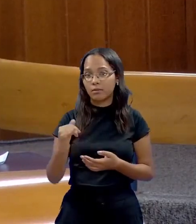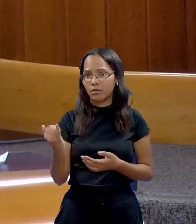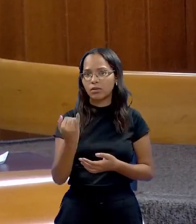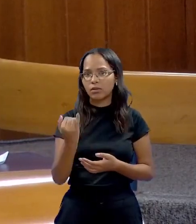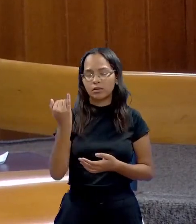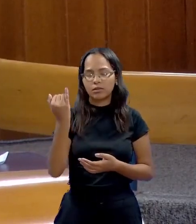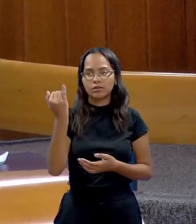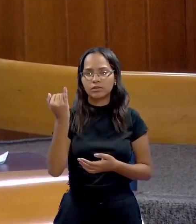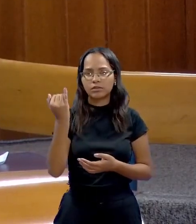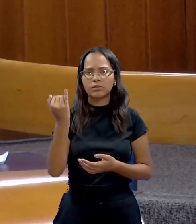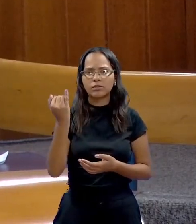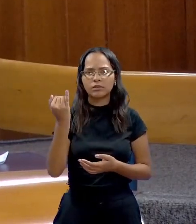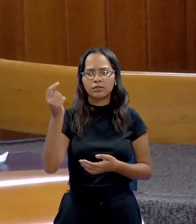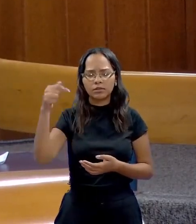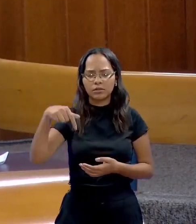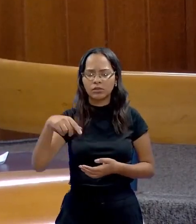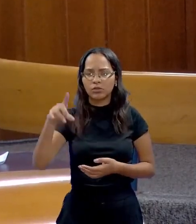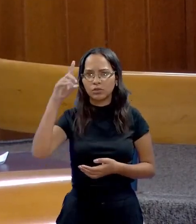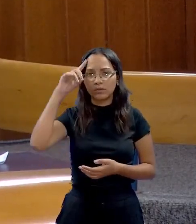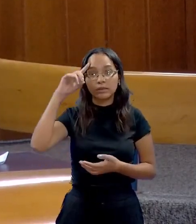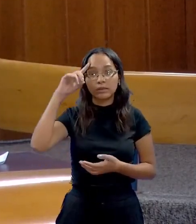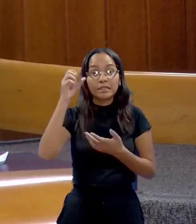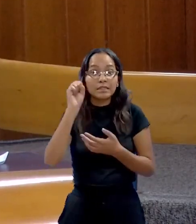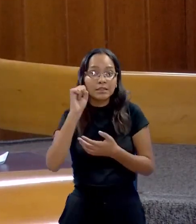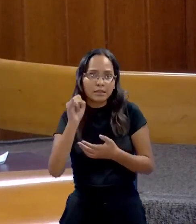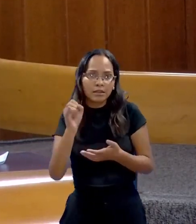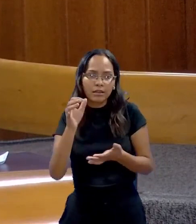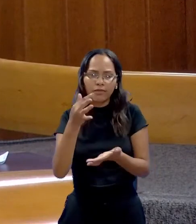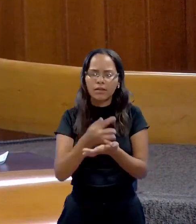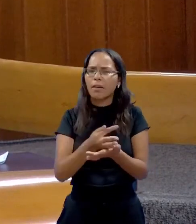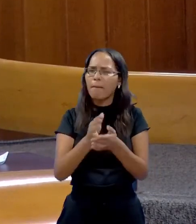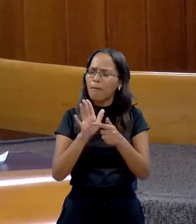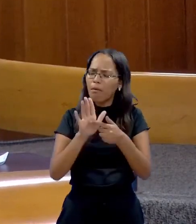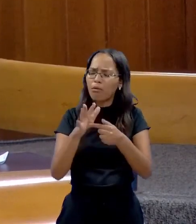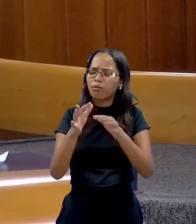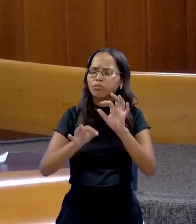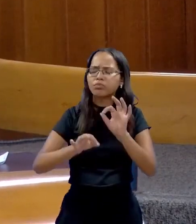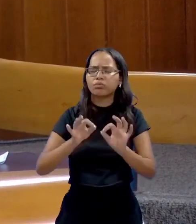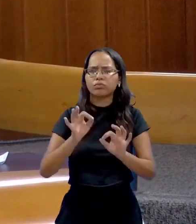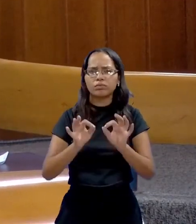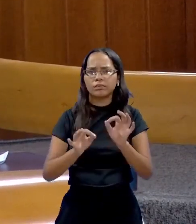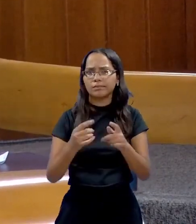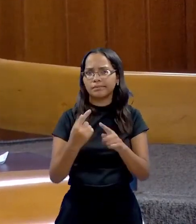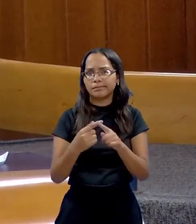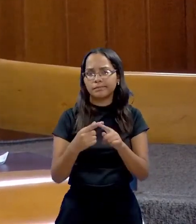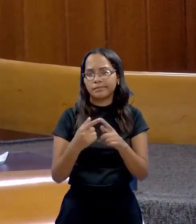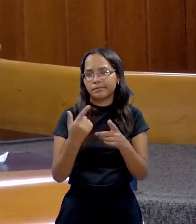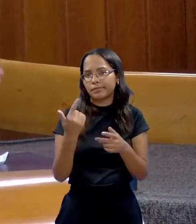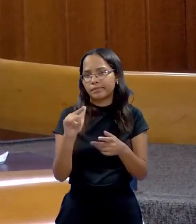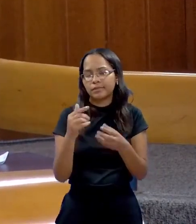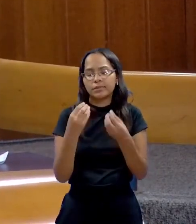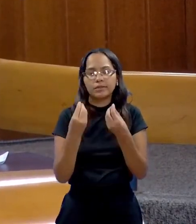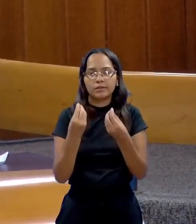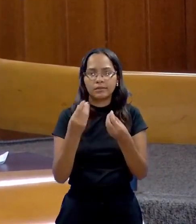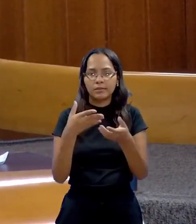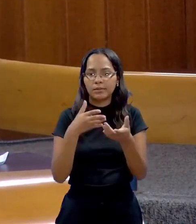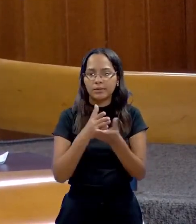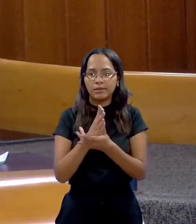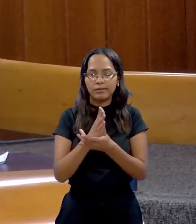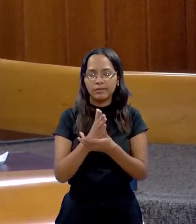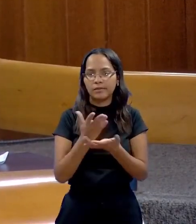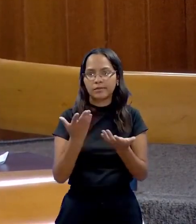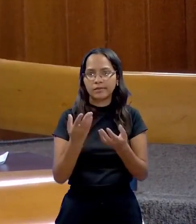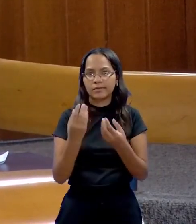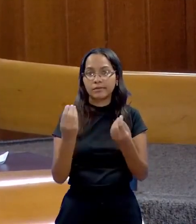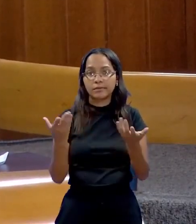vem todos os dias. Se faltou, traz justificativa, porque nós estamos ficando sem condições de aprovar. Hoje, quase que não dá aprovação dos